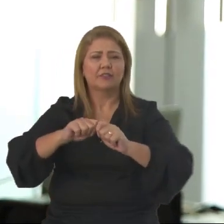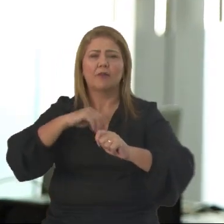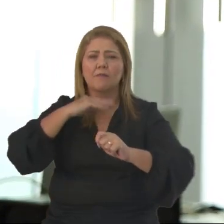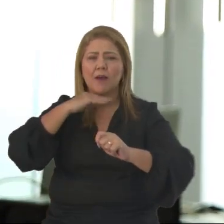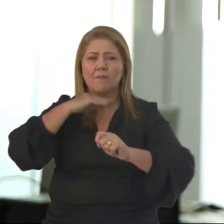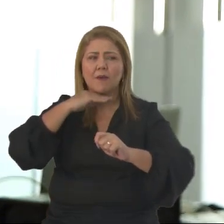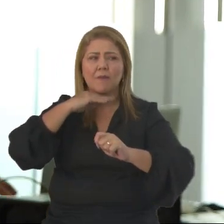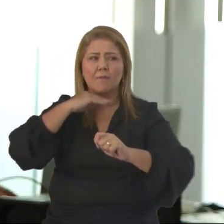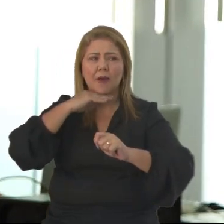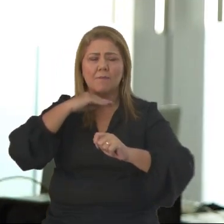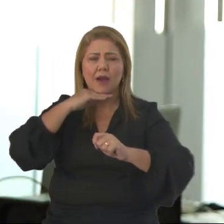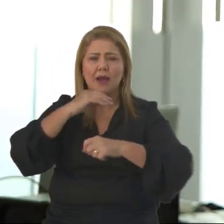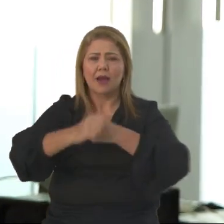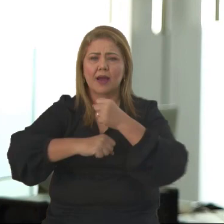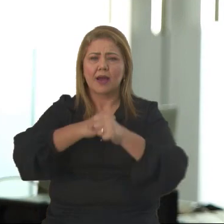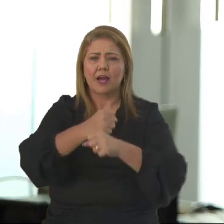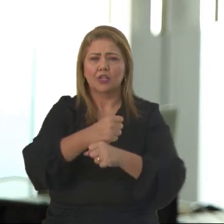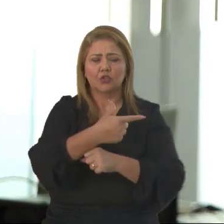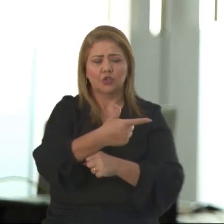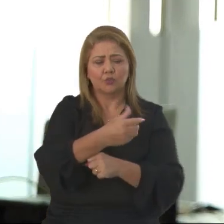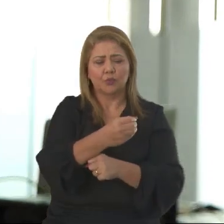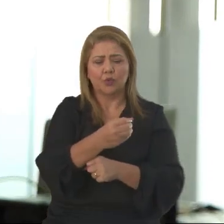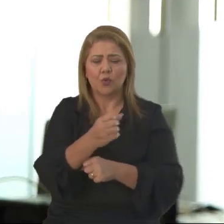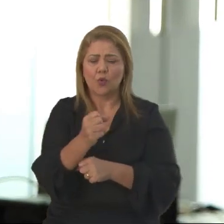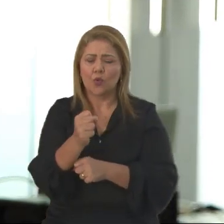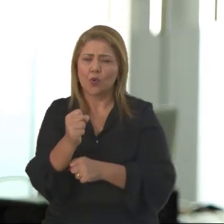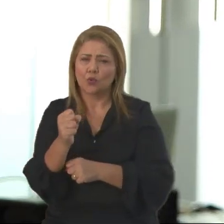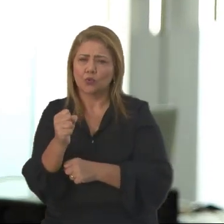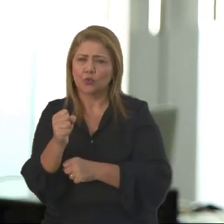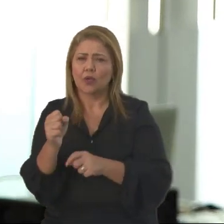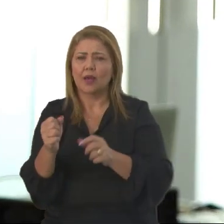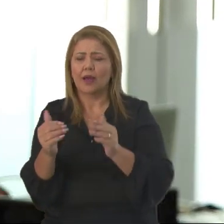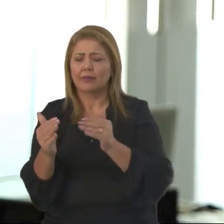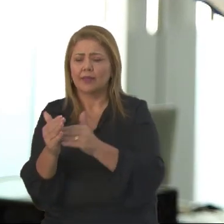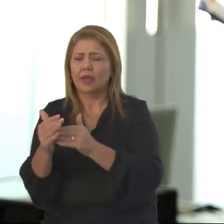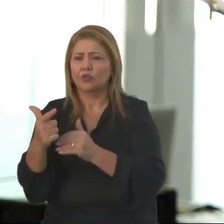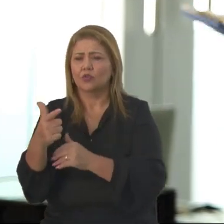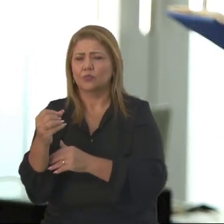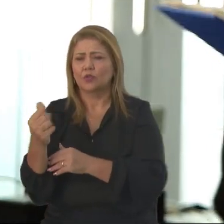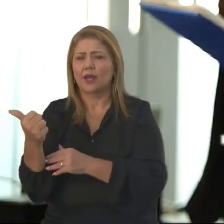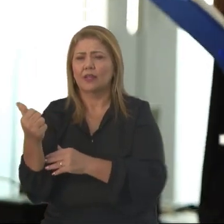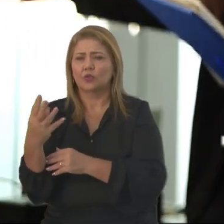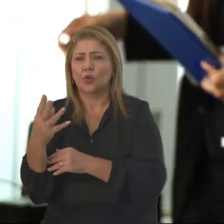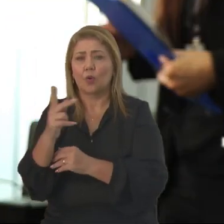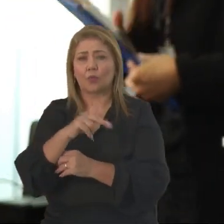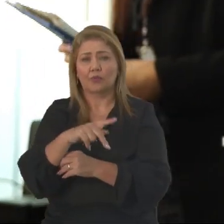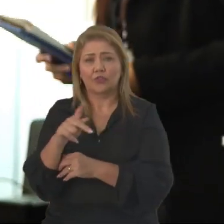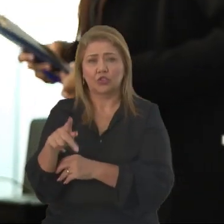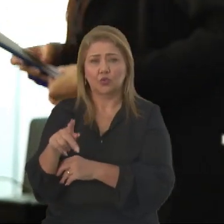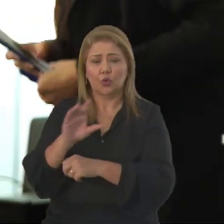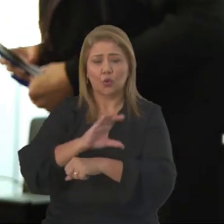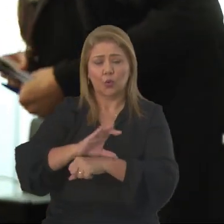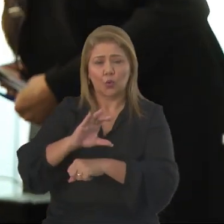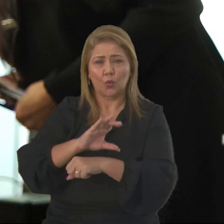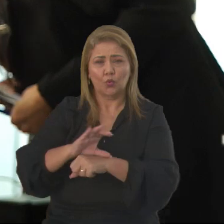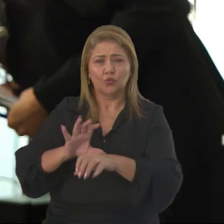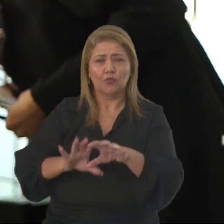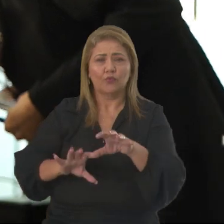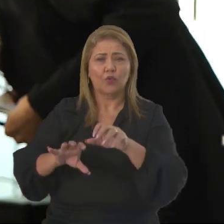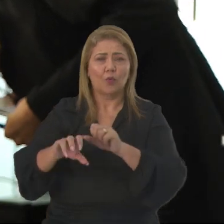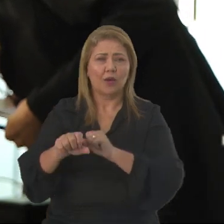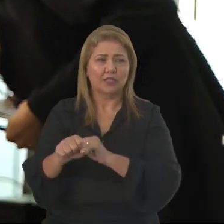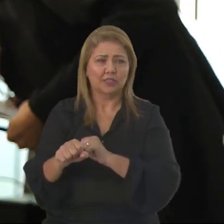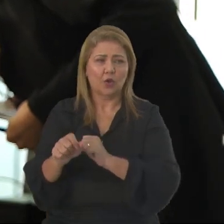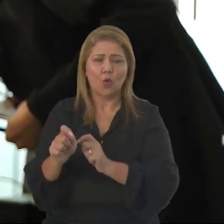2008 e 2014. É professora do curso de formação de controlador jurídico pela